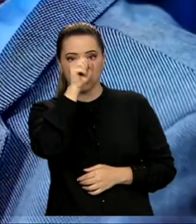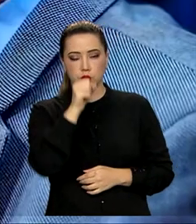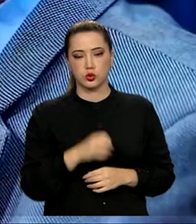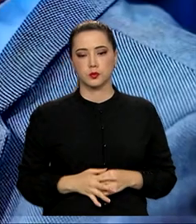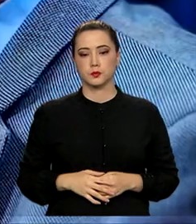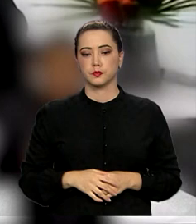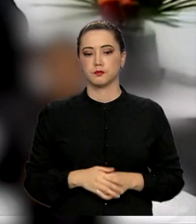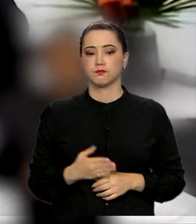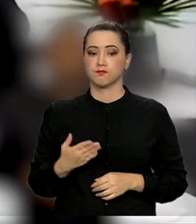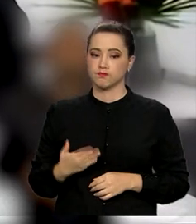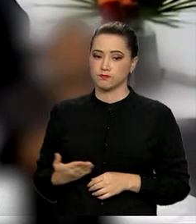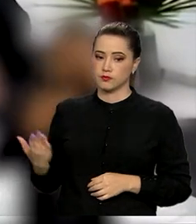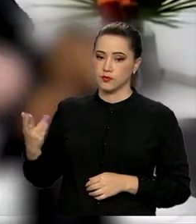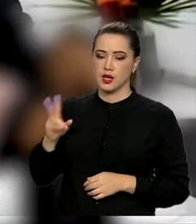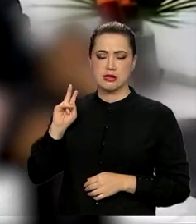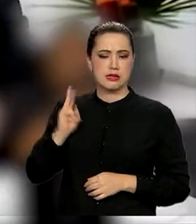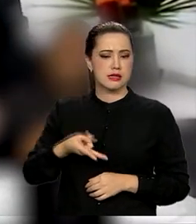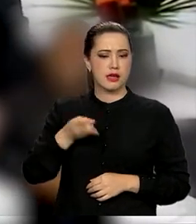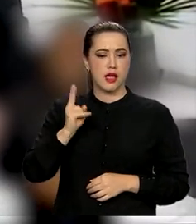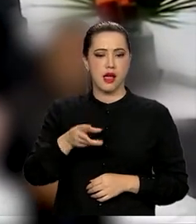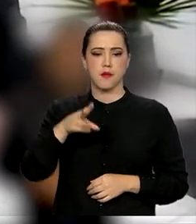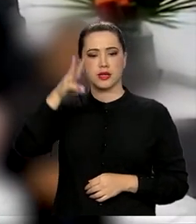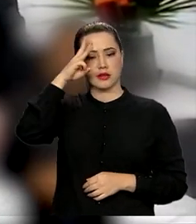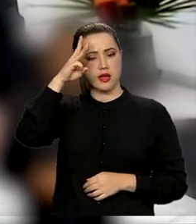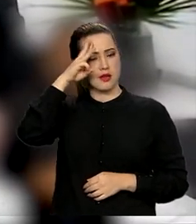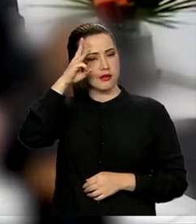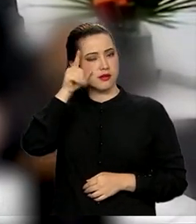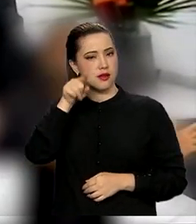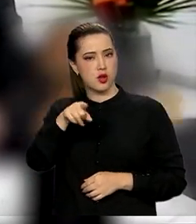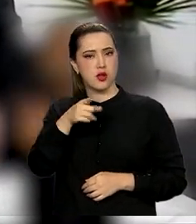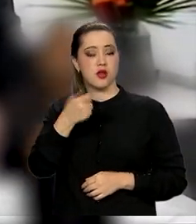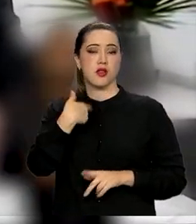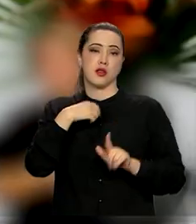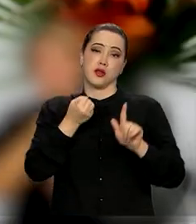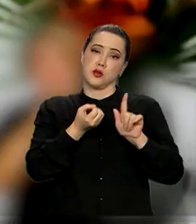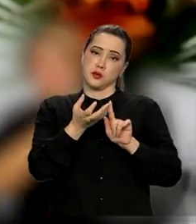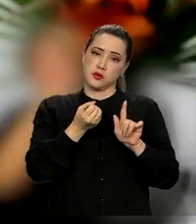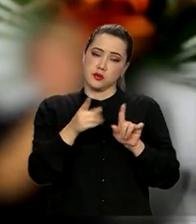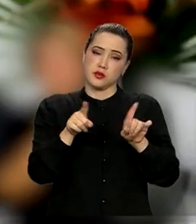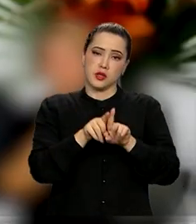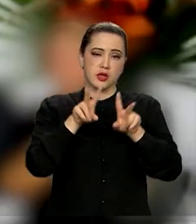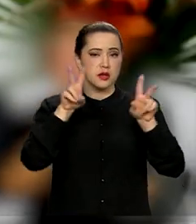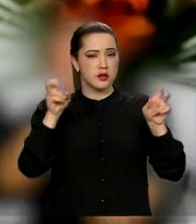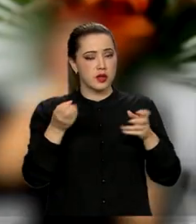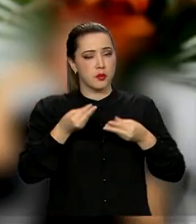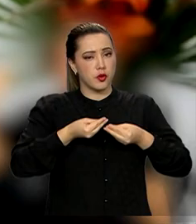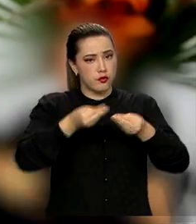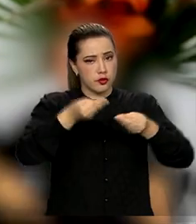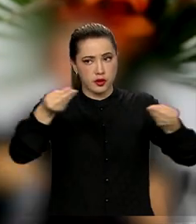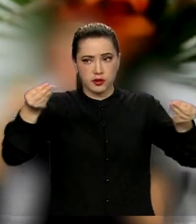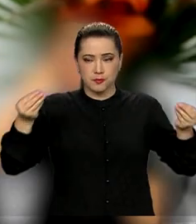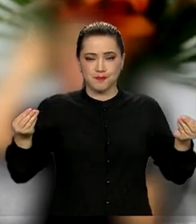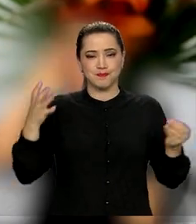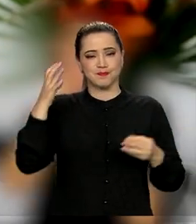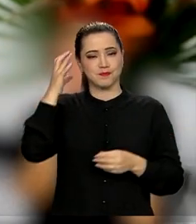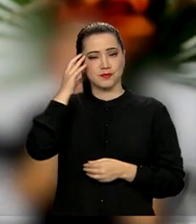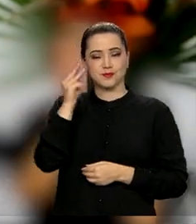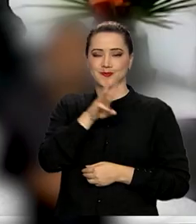com o Presidente é feito toda terça-feira no canal Gov e o conteúdo fica disponível na Rede